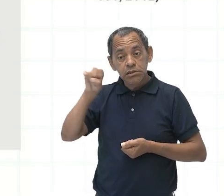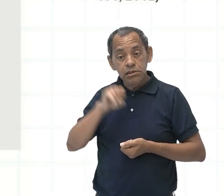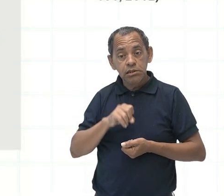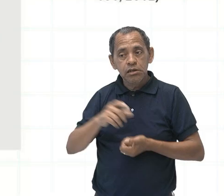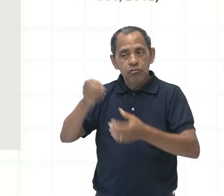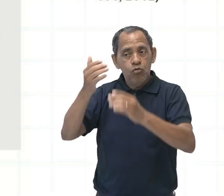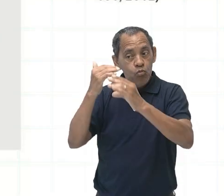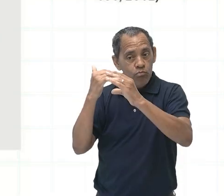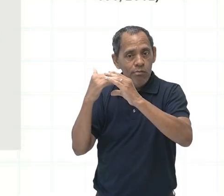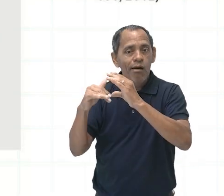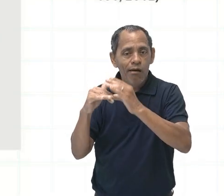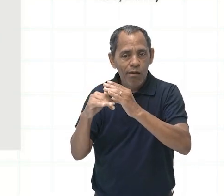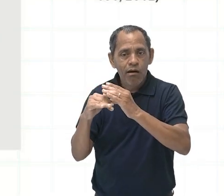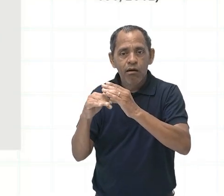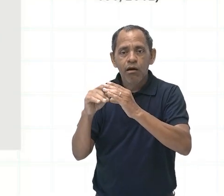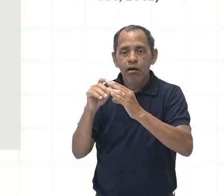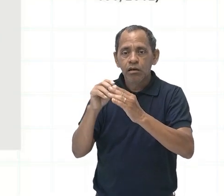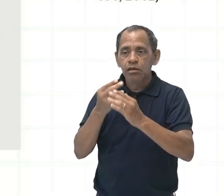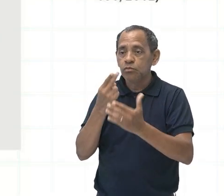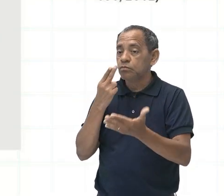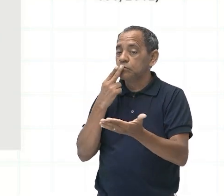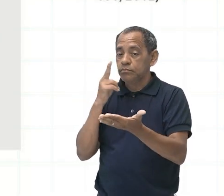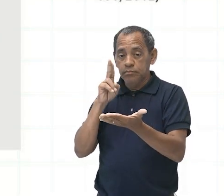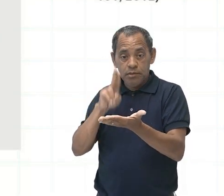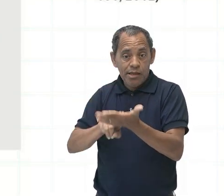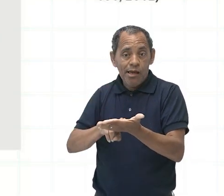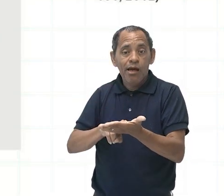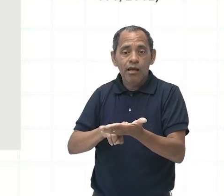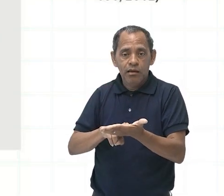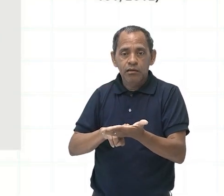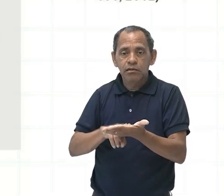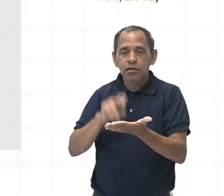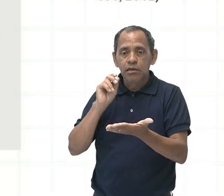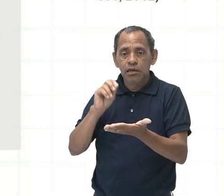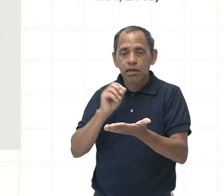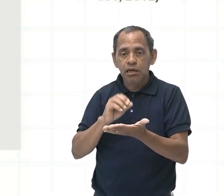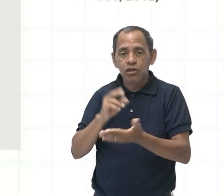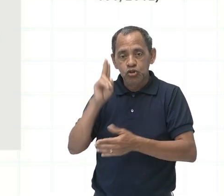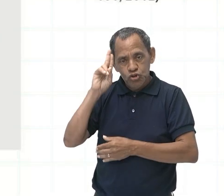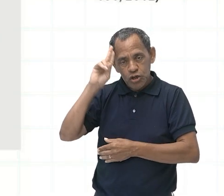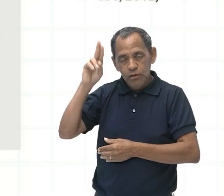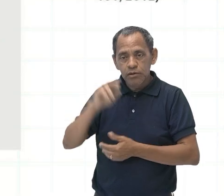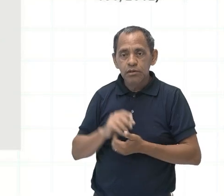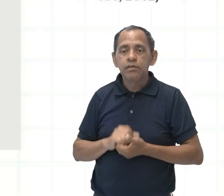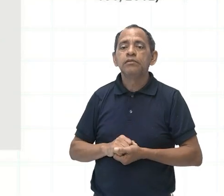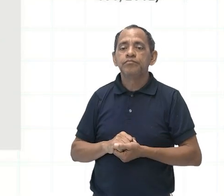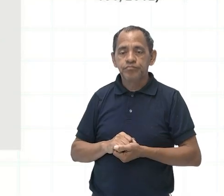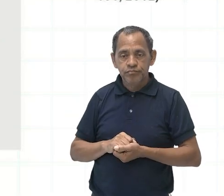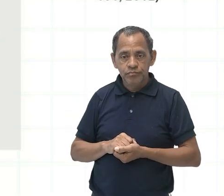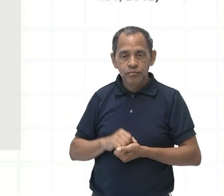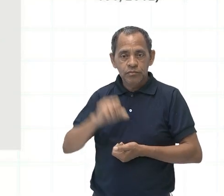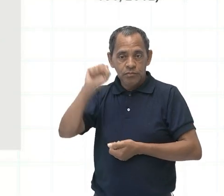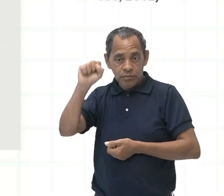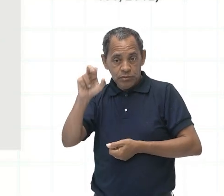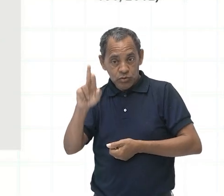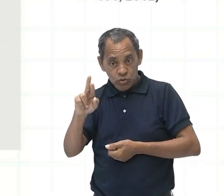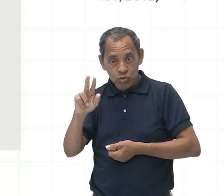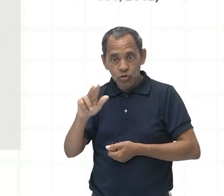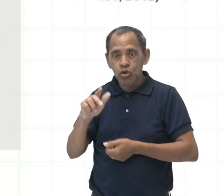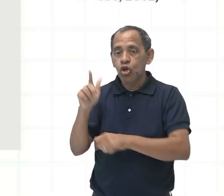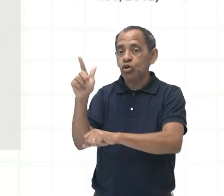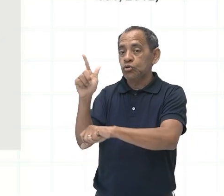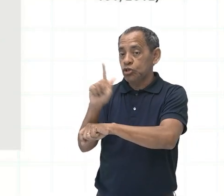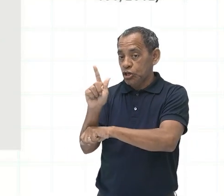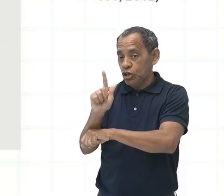faz diferente. Ele diz, senhor gerente, terei de faltar amanhã ao trabalho,